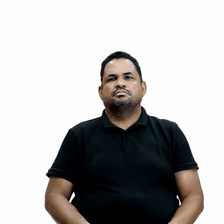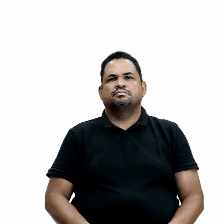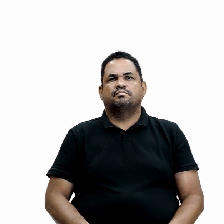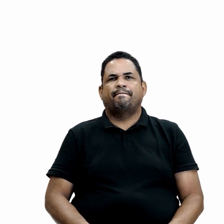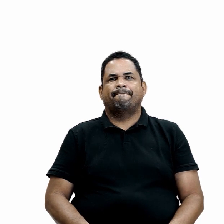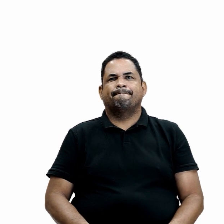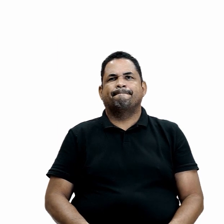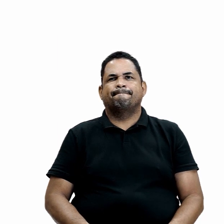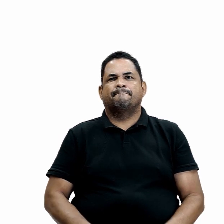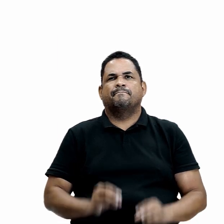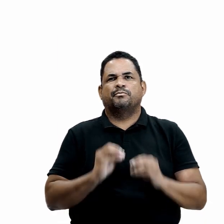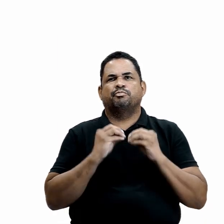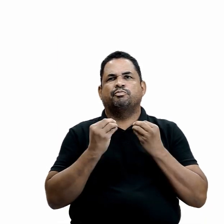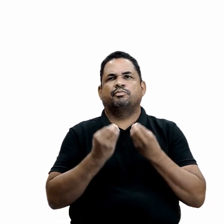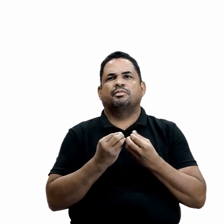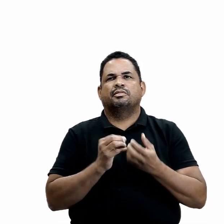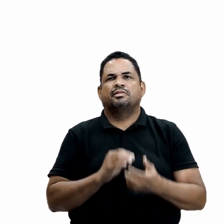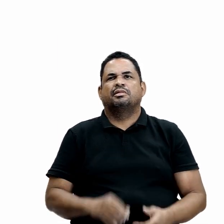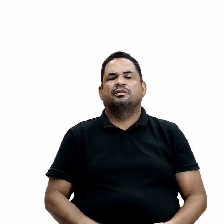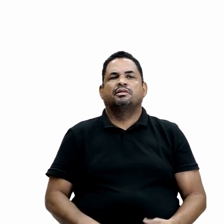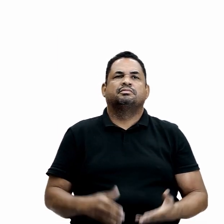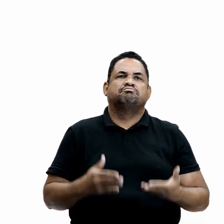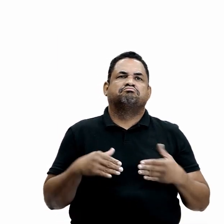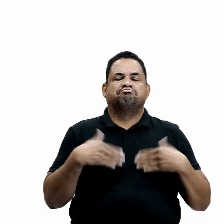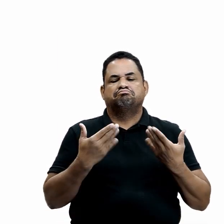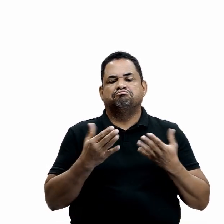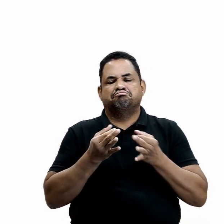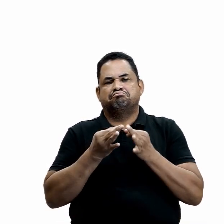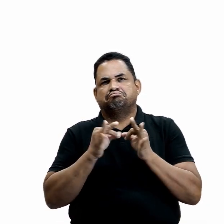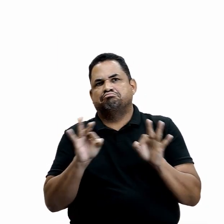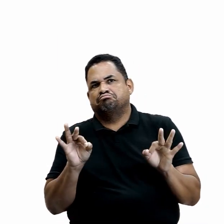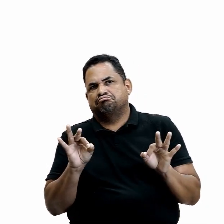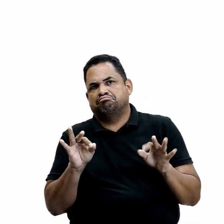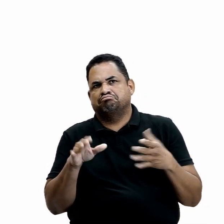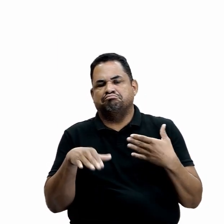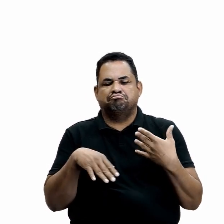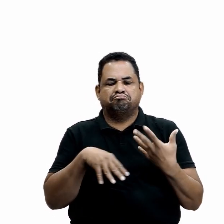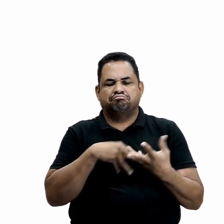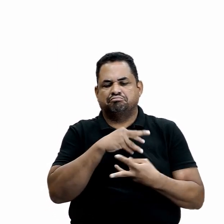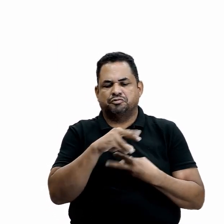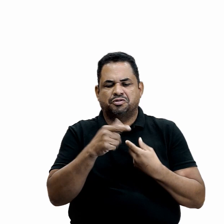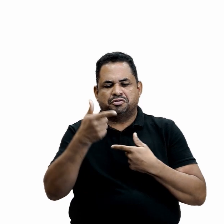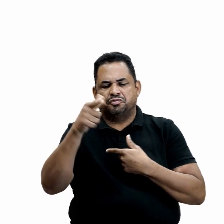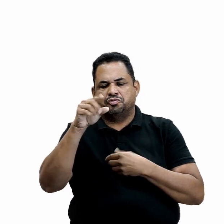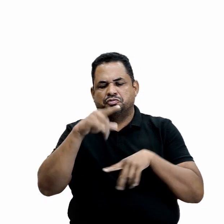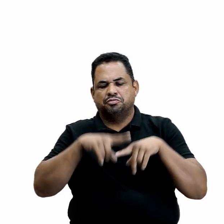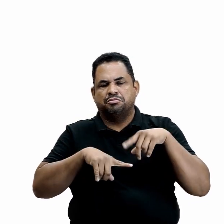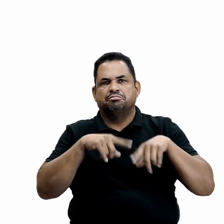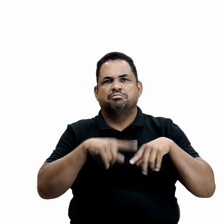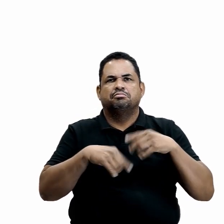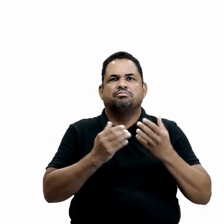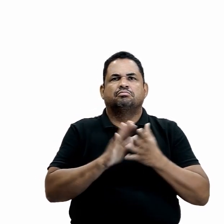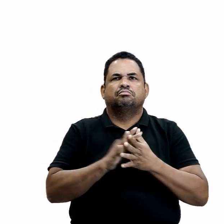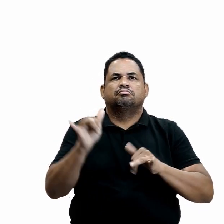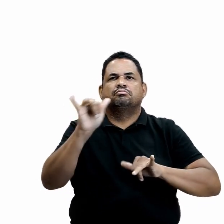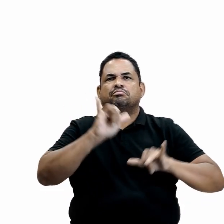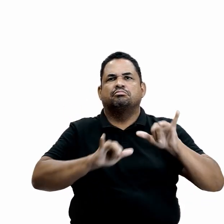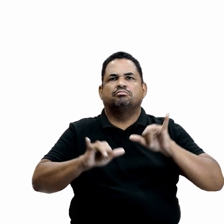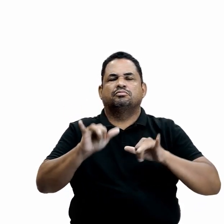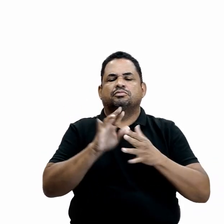de uma substância, seja ela simples, seja ela composta, os químicos